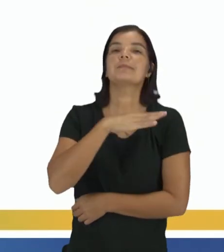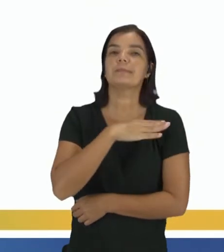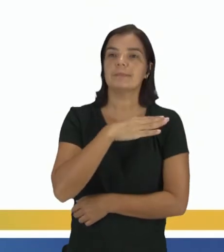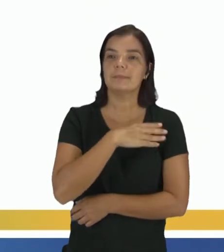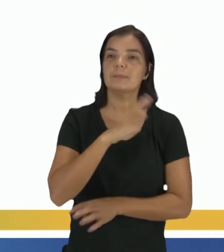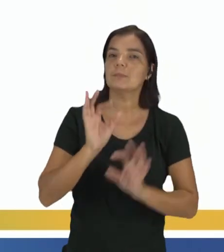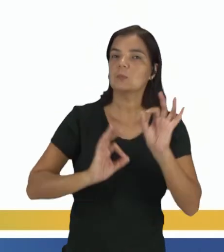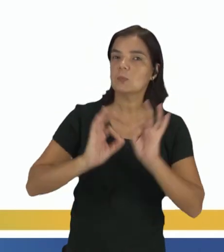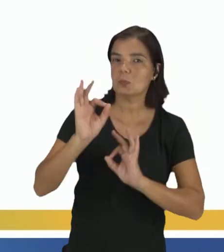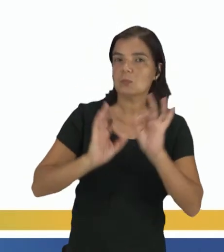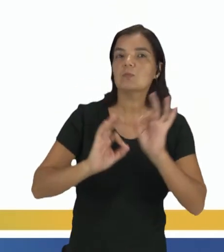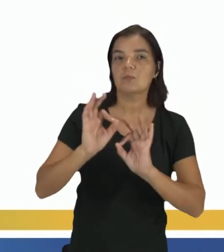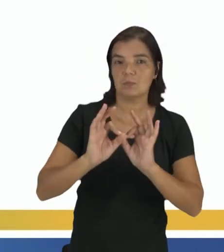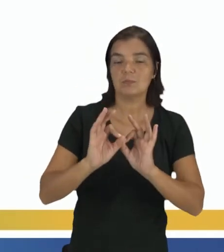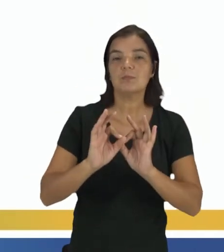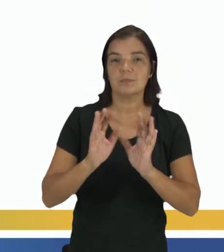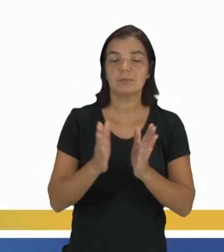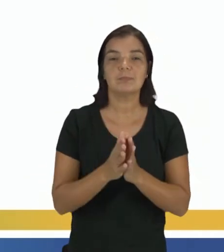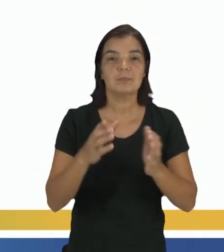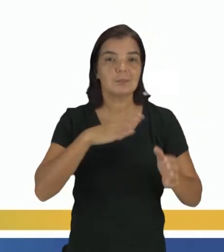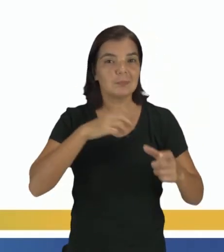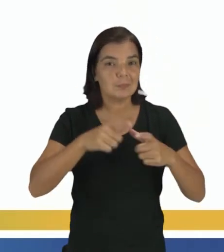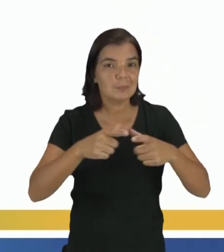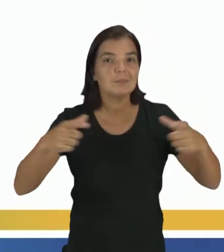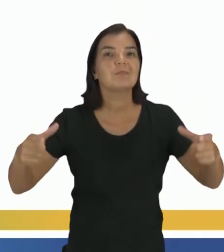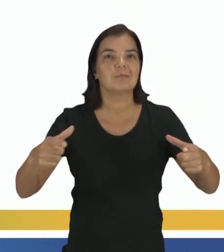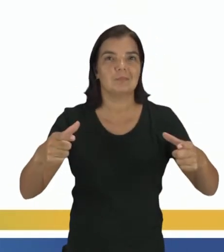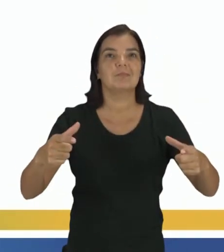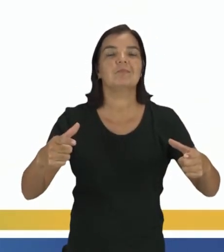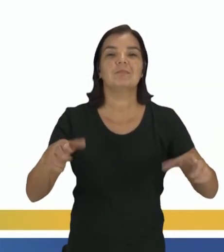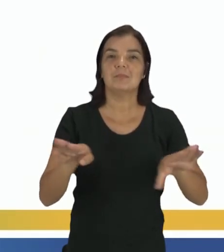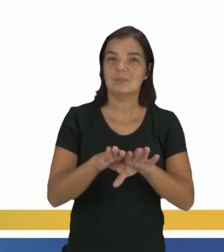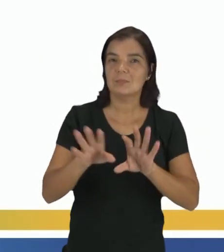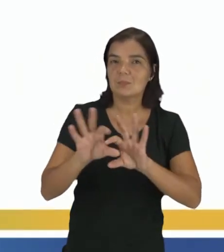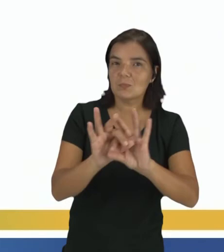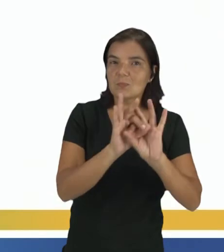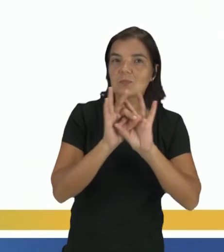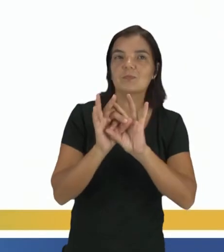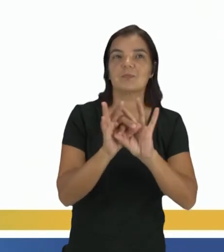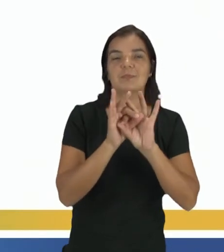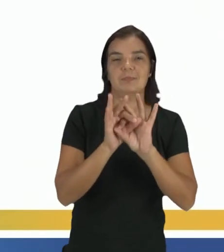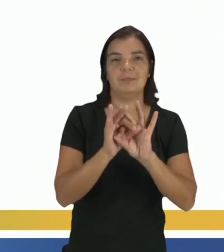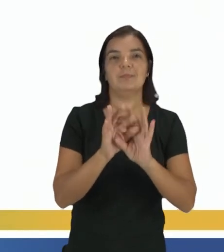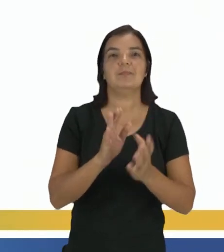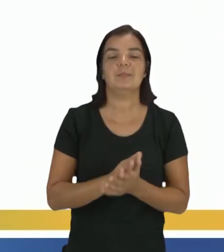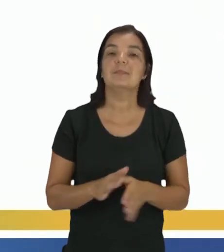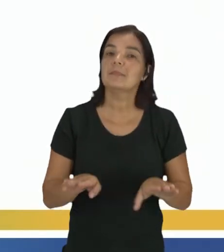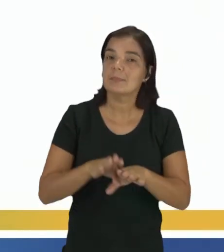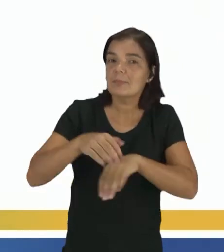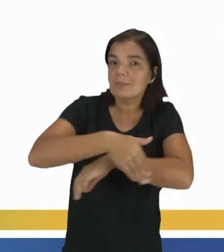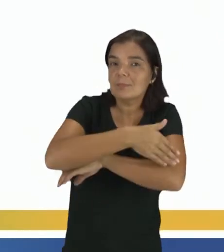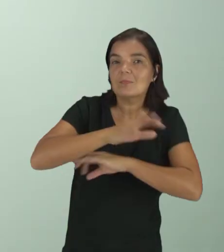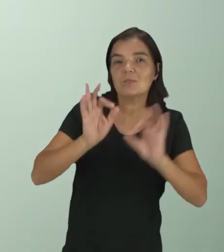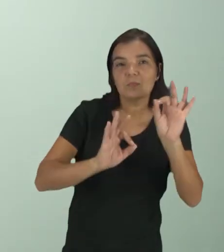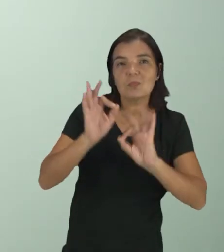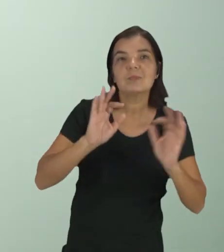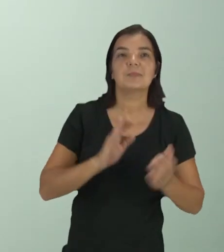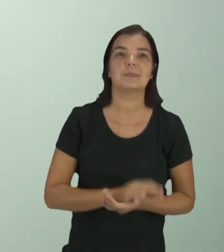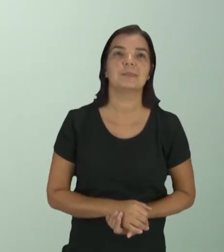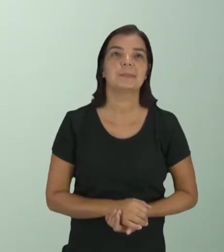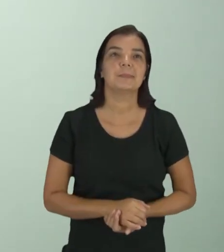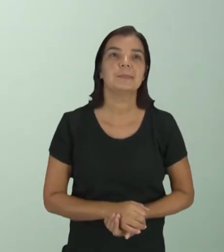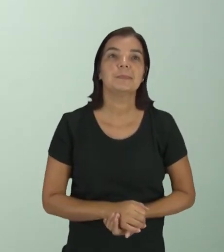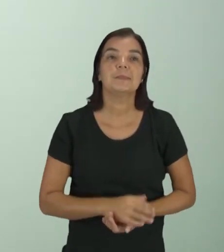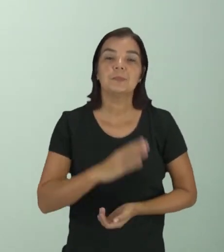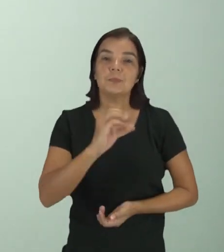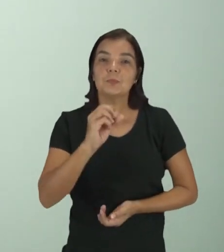que fazem a sua região metropolitana de circulação, de conexão, até de infraestrutura também de alguns serviços. E